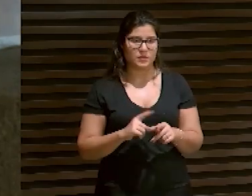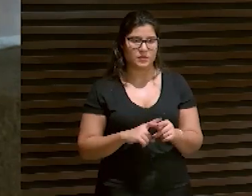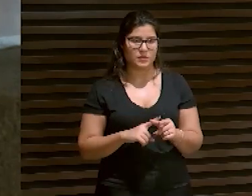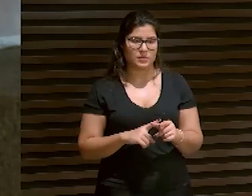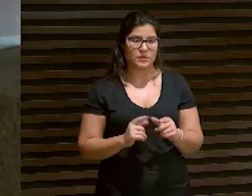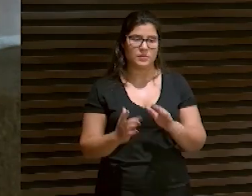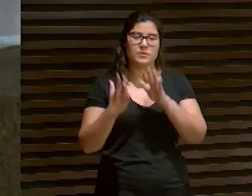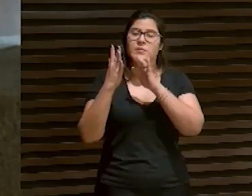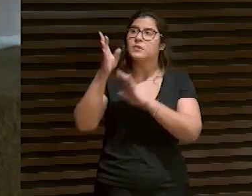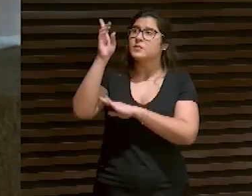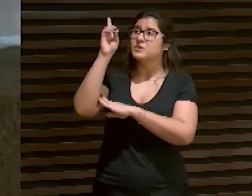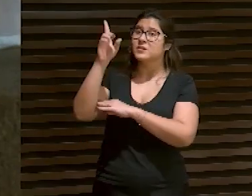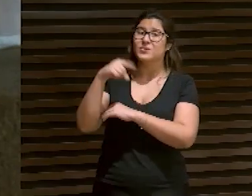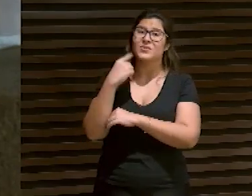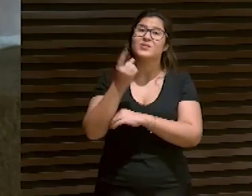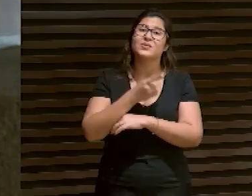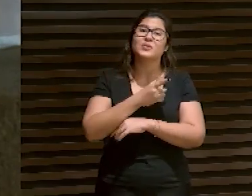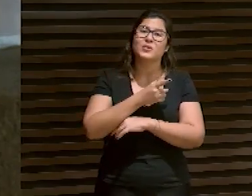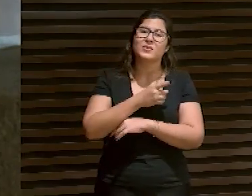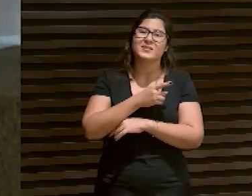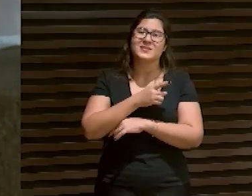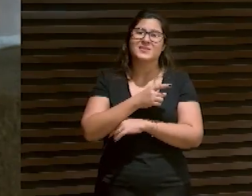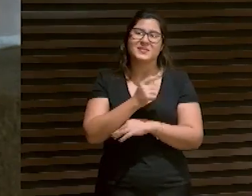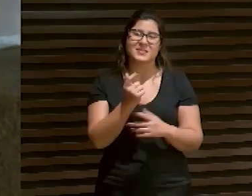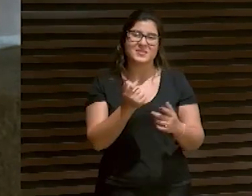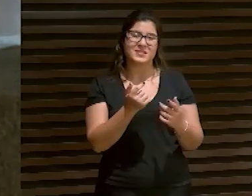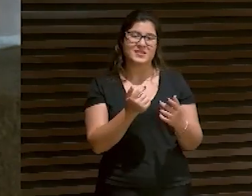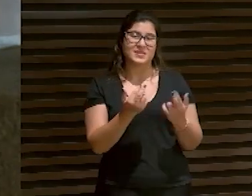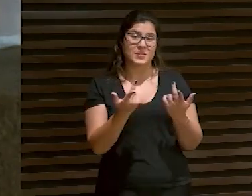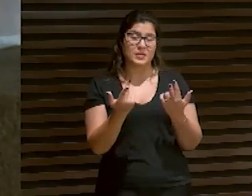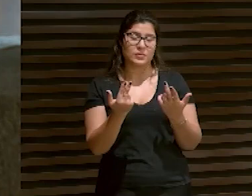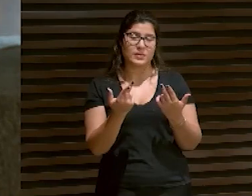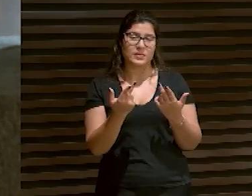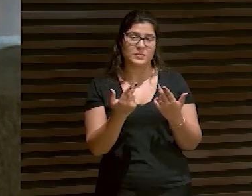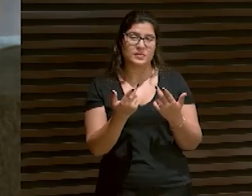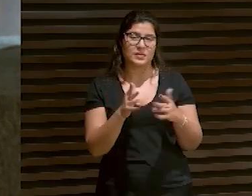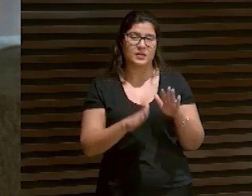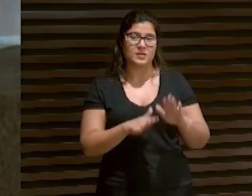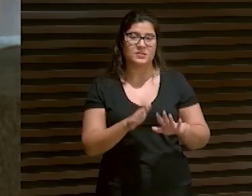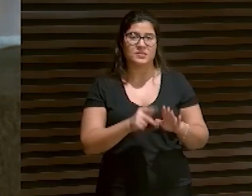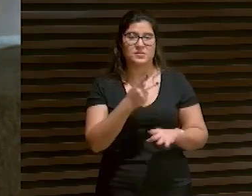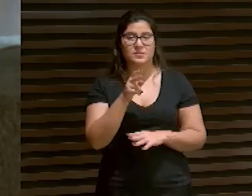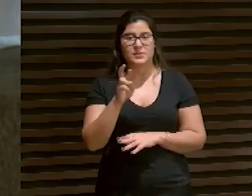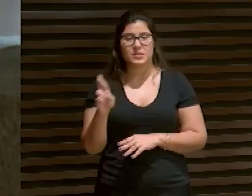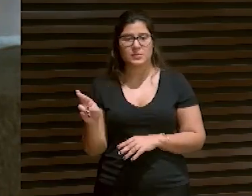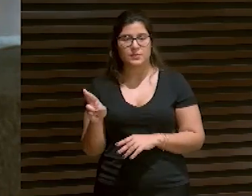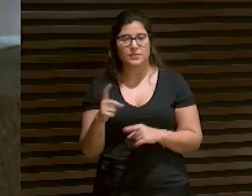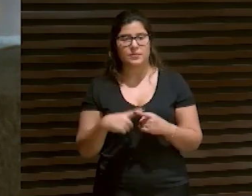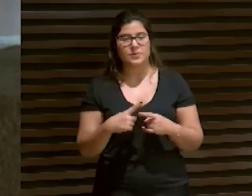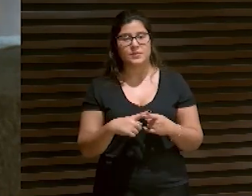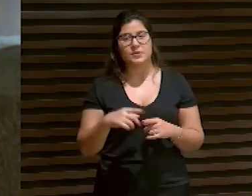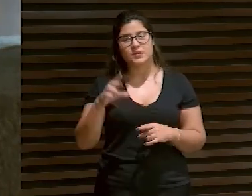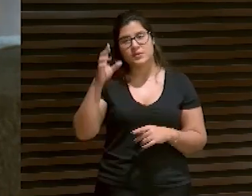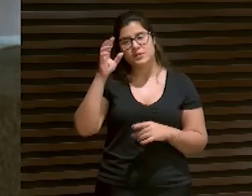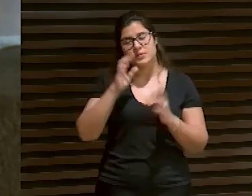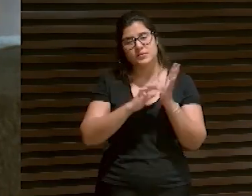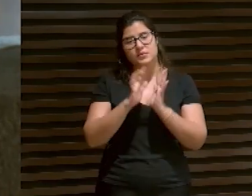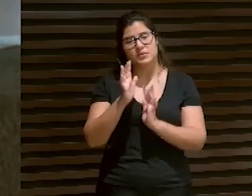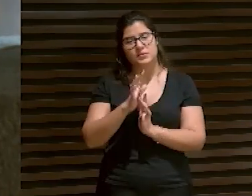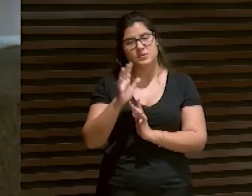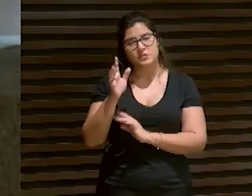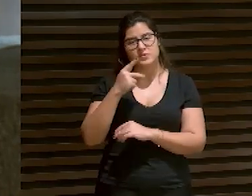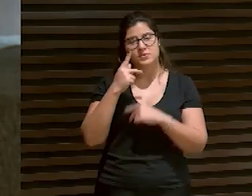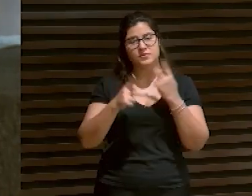nós somos tão podres quanto eles. Talvez até piores, porque Jesus disse